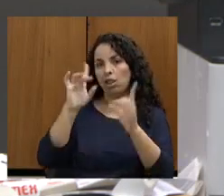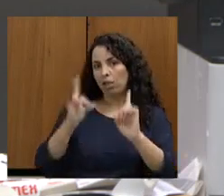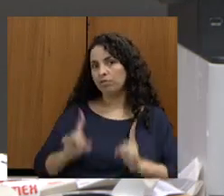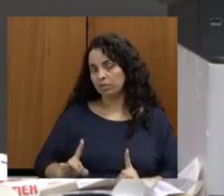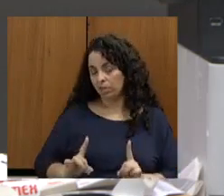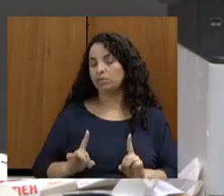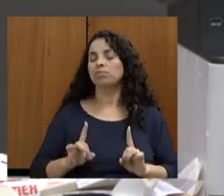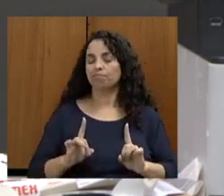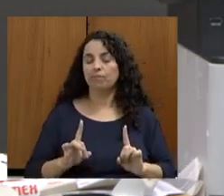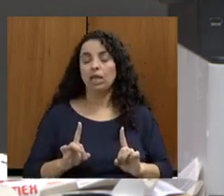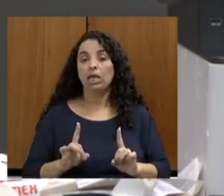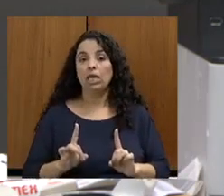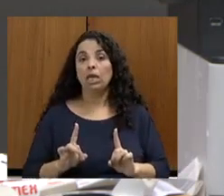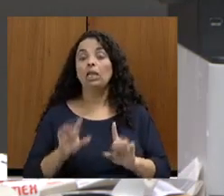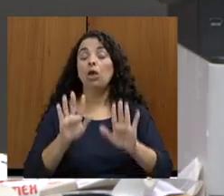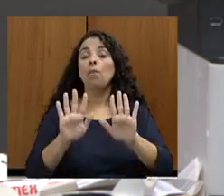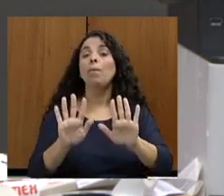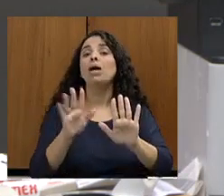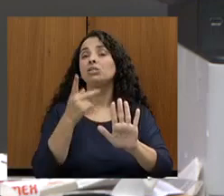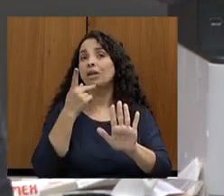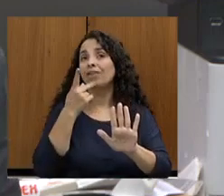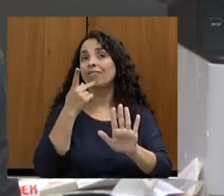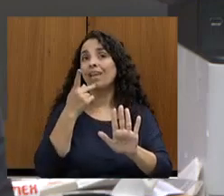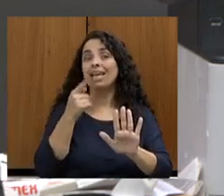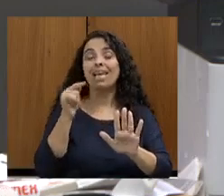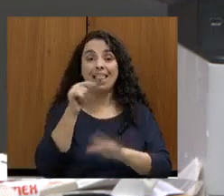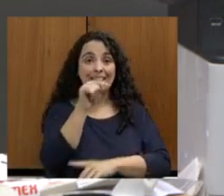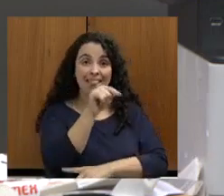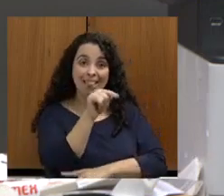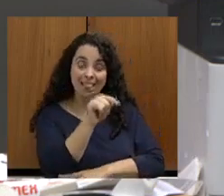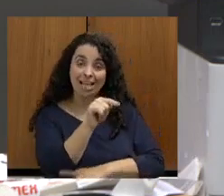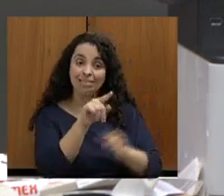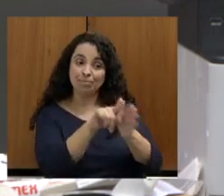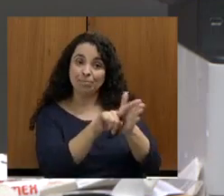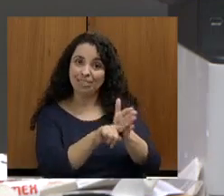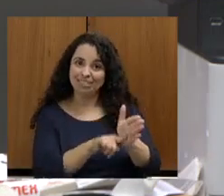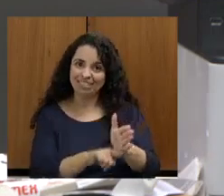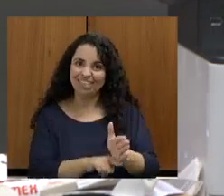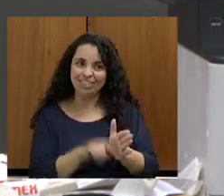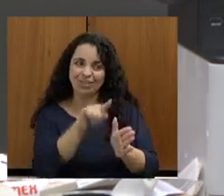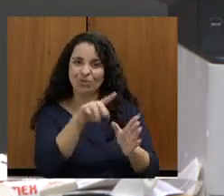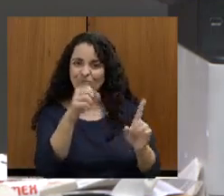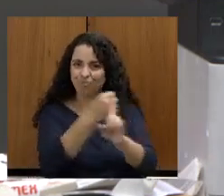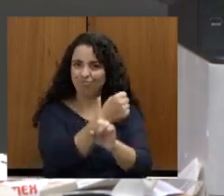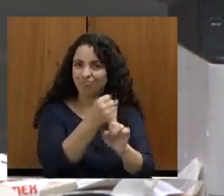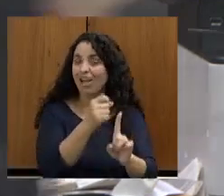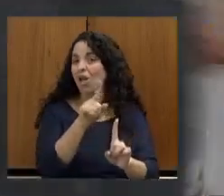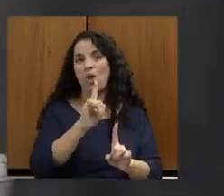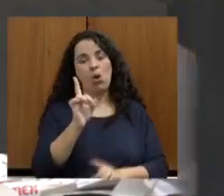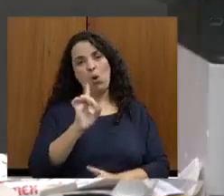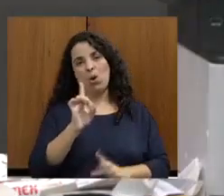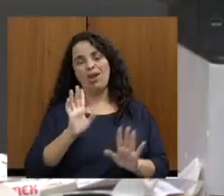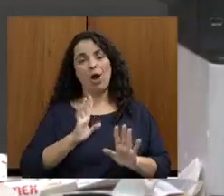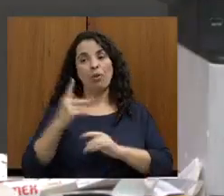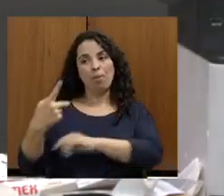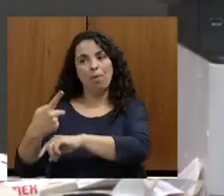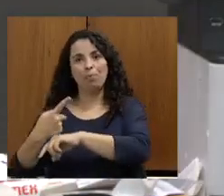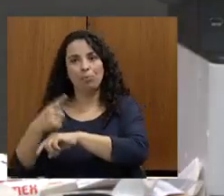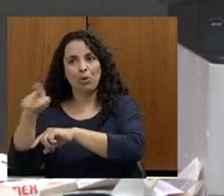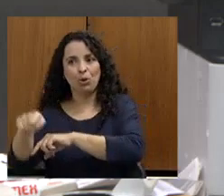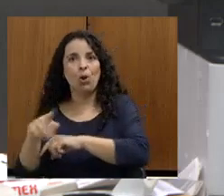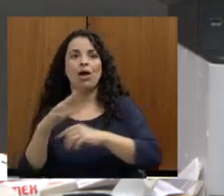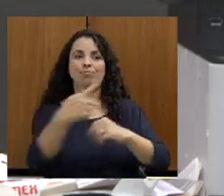que eu não estou atuando nesse caso específico, nem por uma parte, nem por outra. Eu não fui procurado,